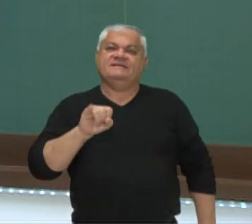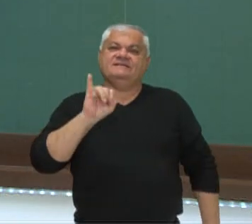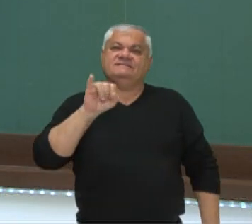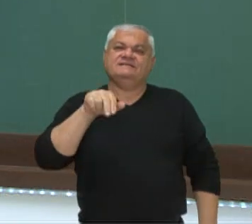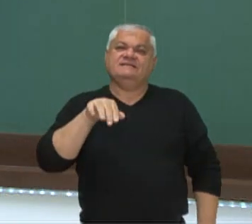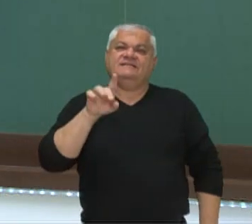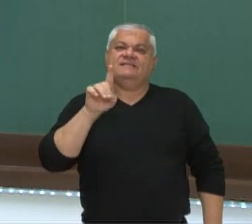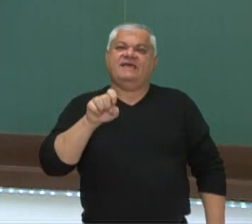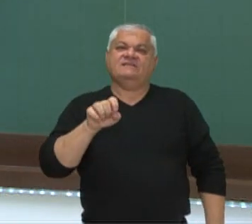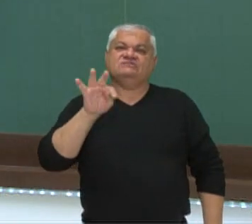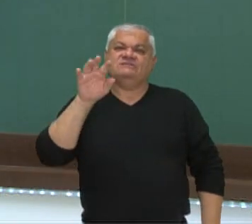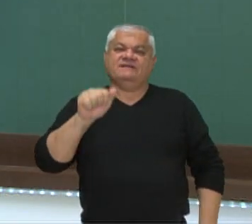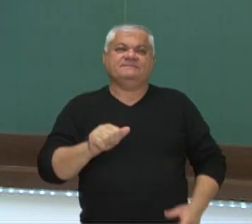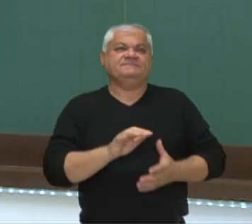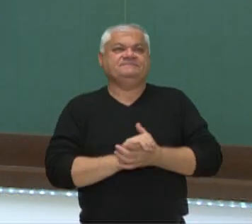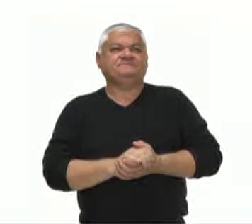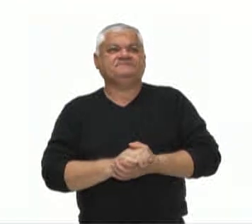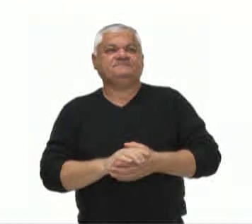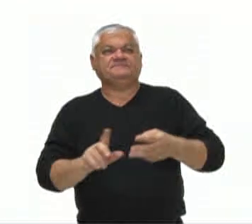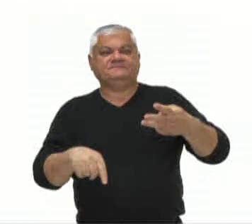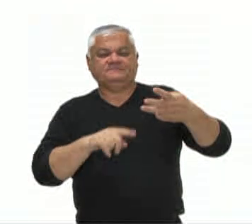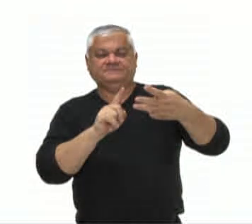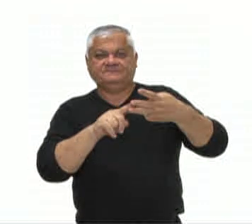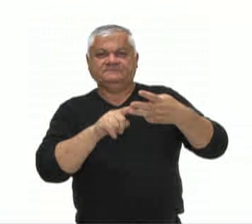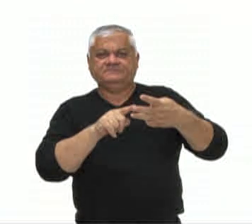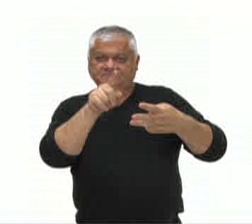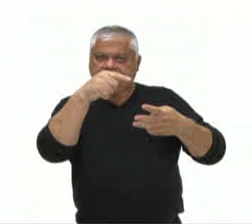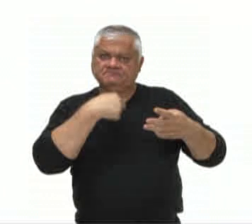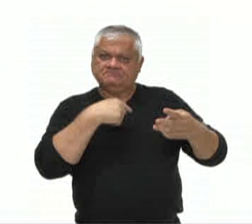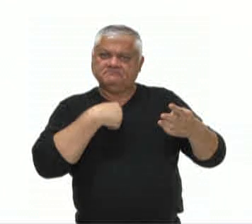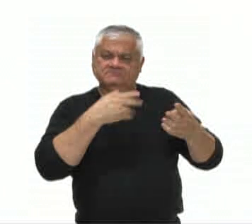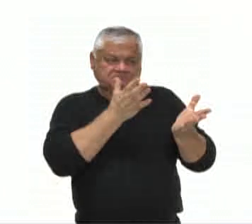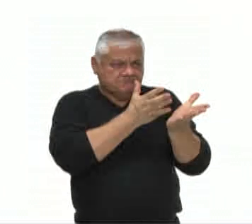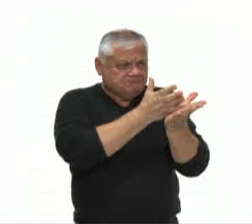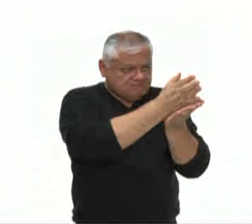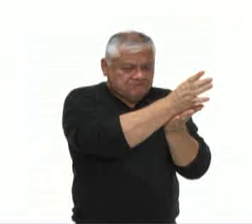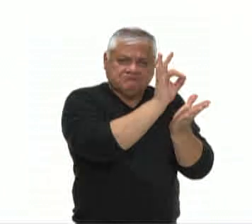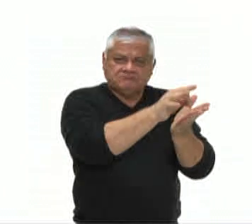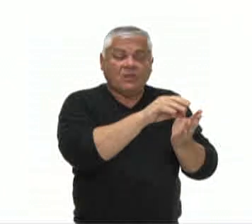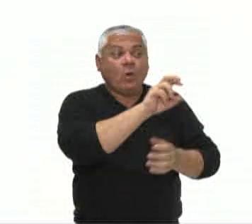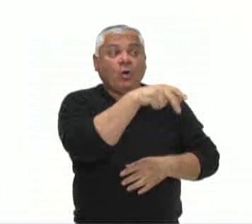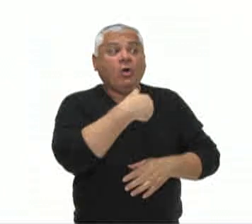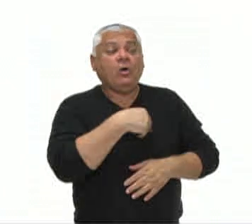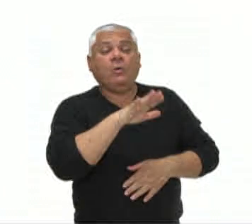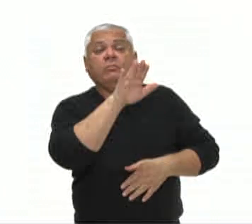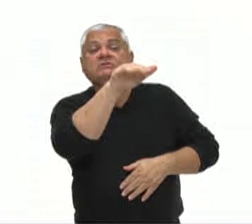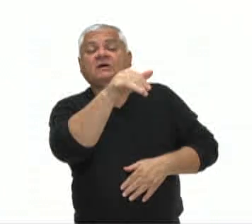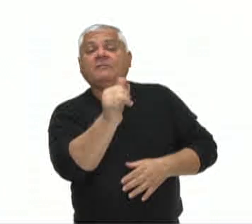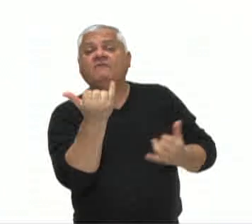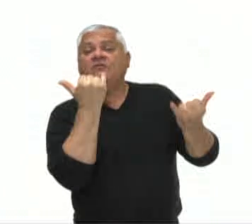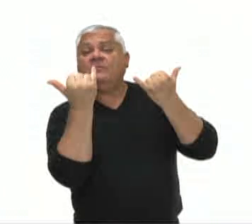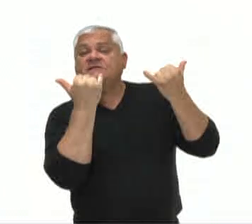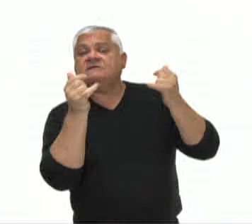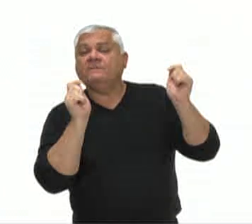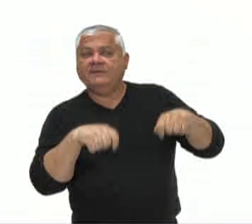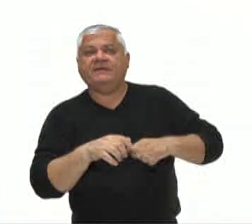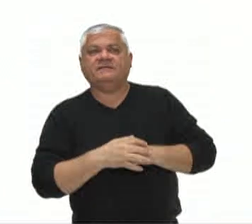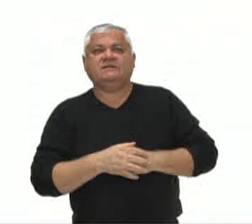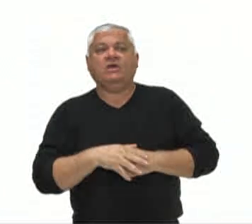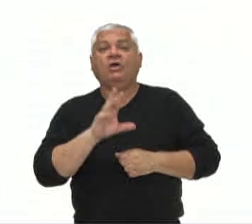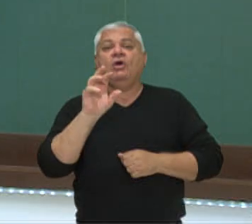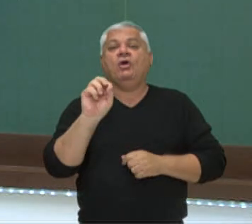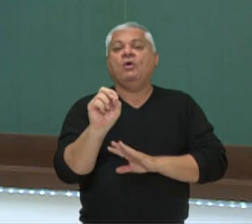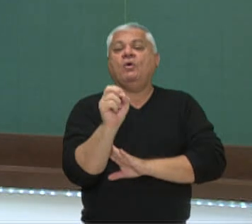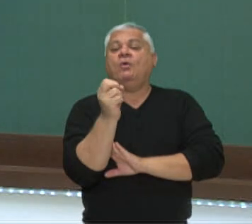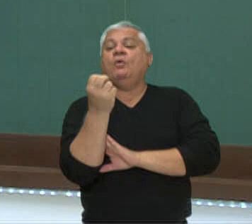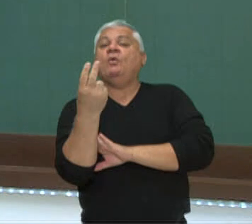adversativa. Próximo exemplo, siga o roteiro ou peça informações. O ou presente nessa oração